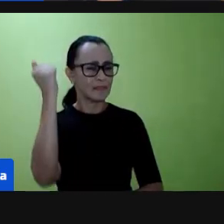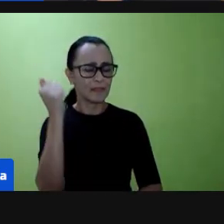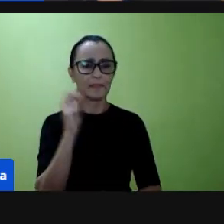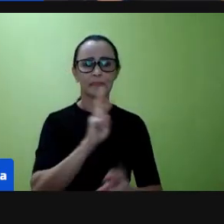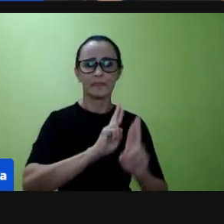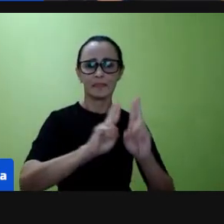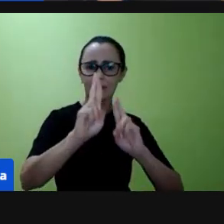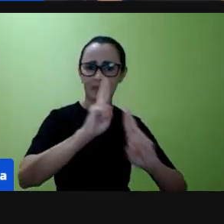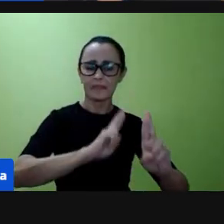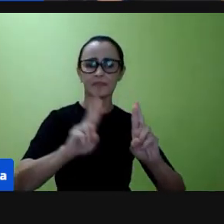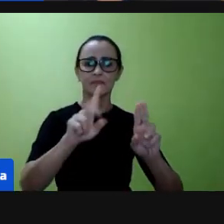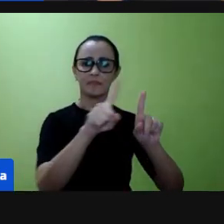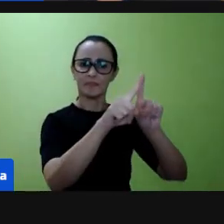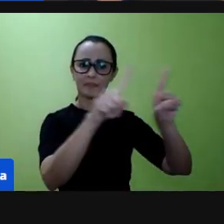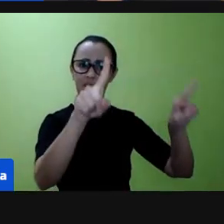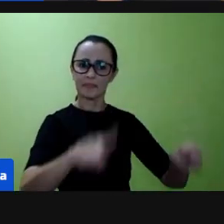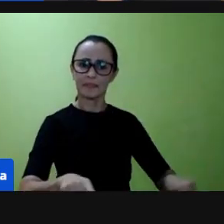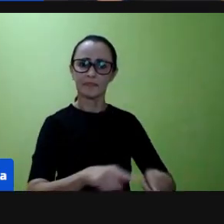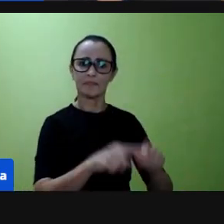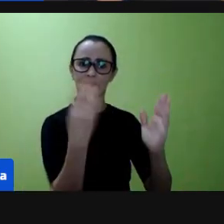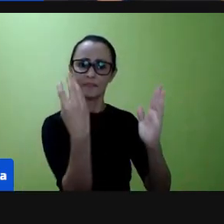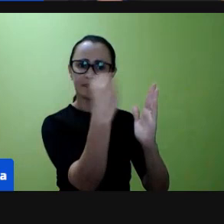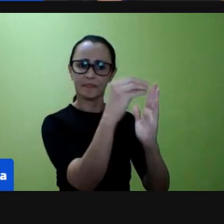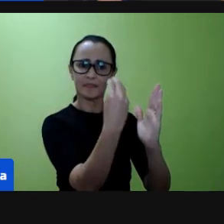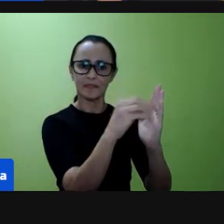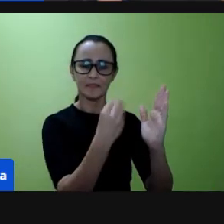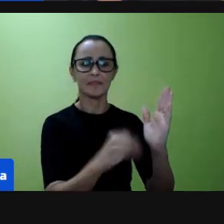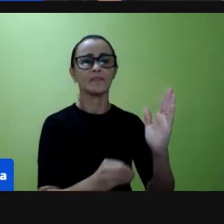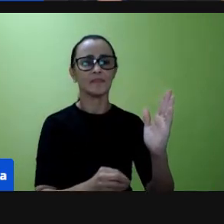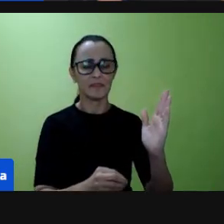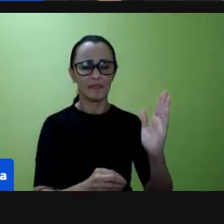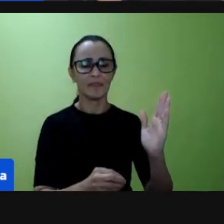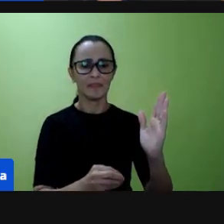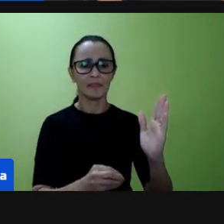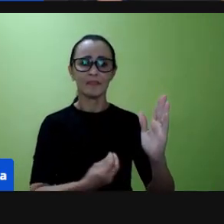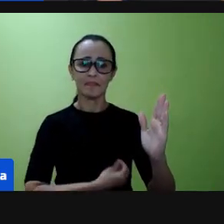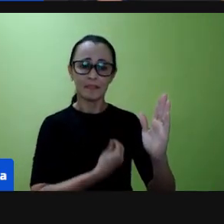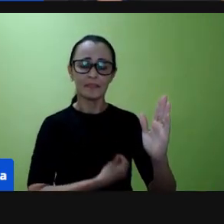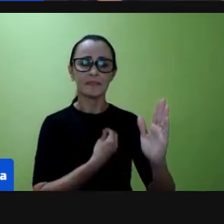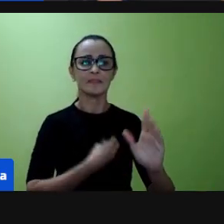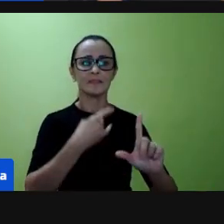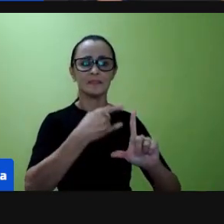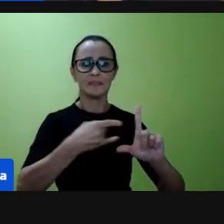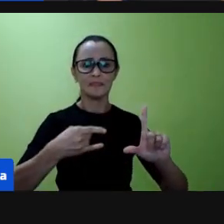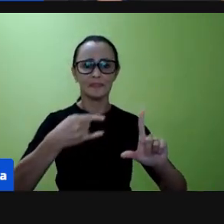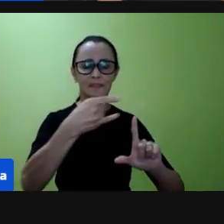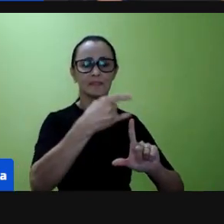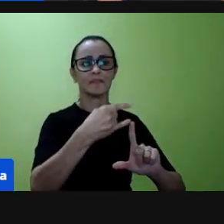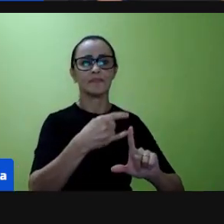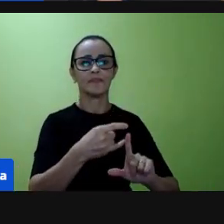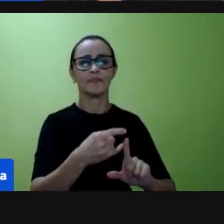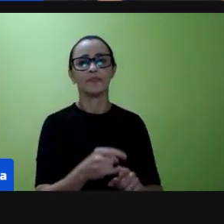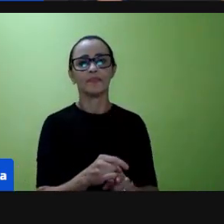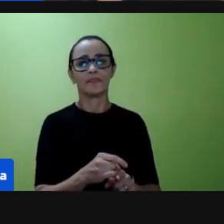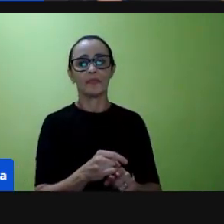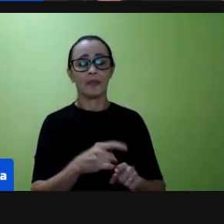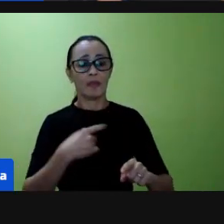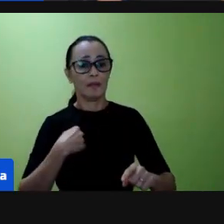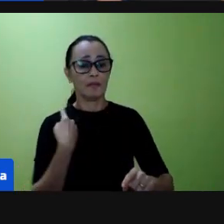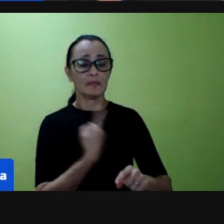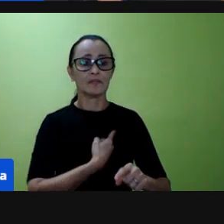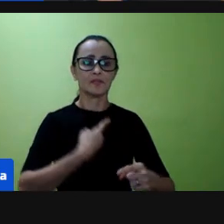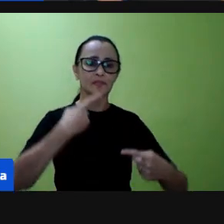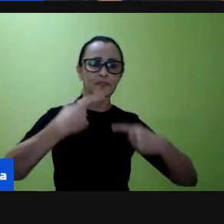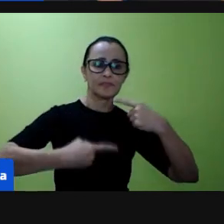participam das aulas no Google Meet. E uma coisa importante que o professor falou é que nós competimos com muita coisa,